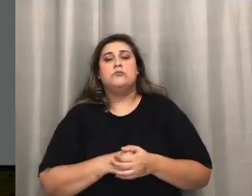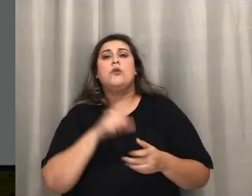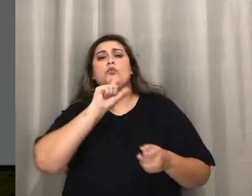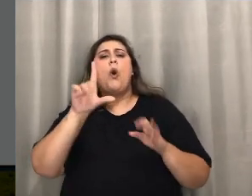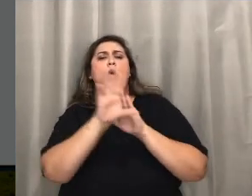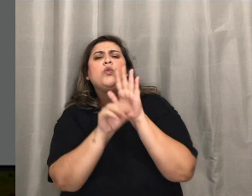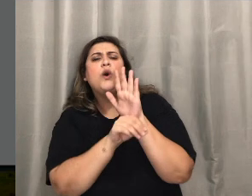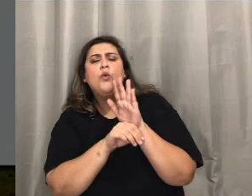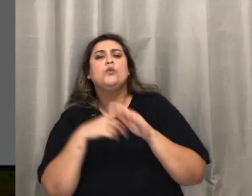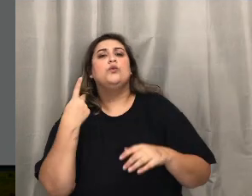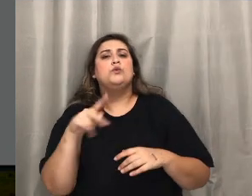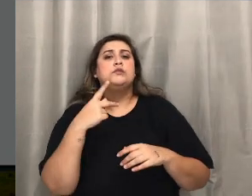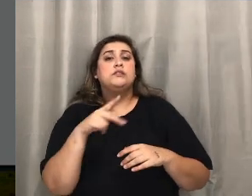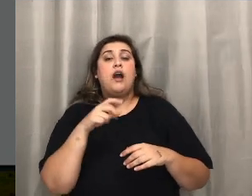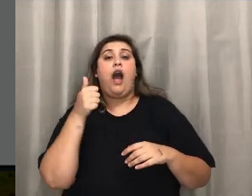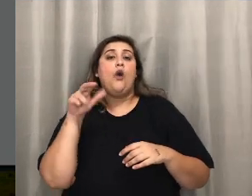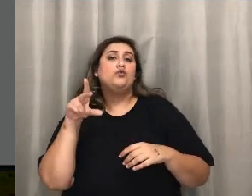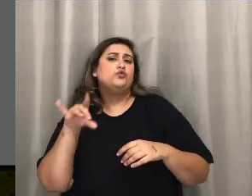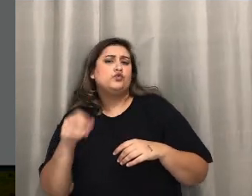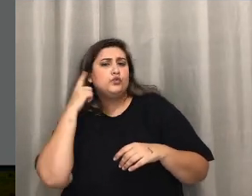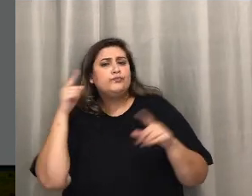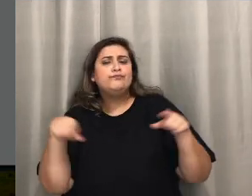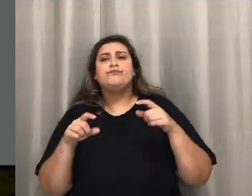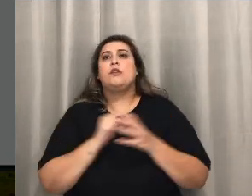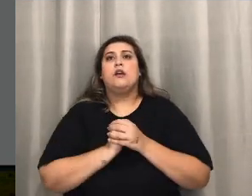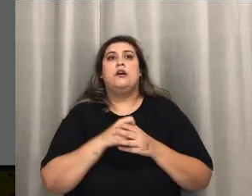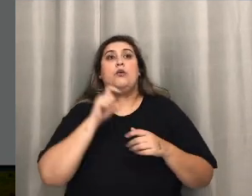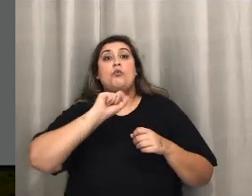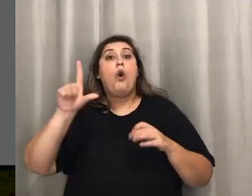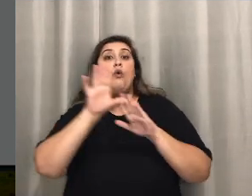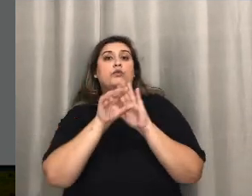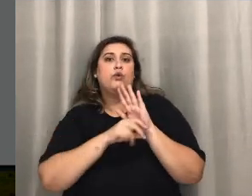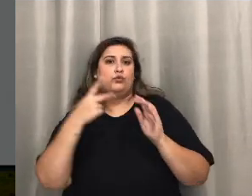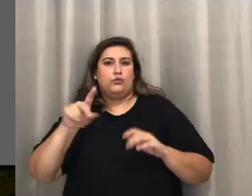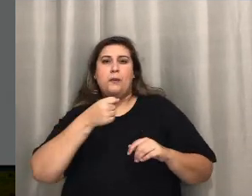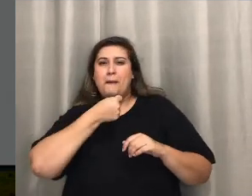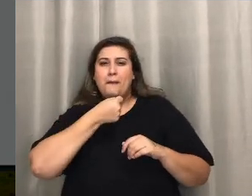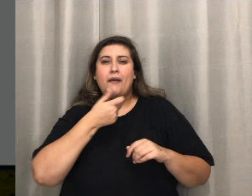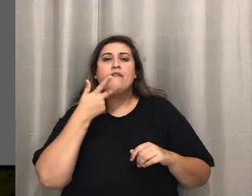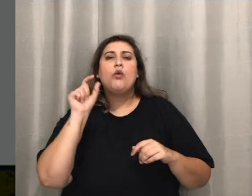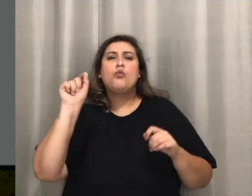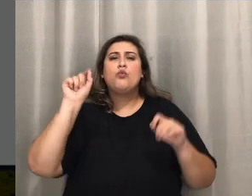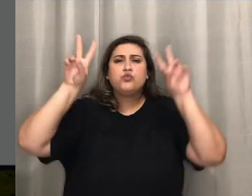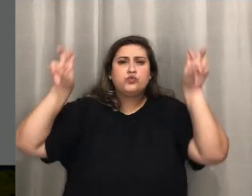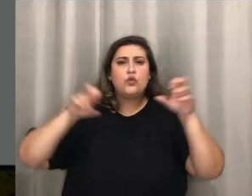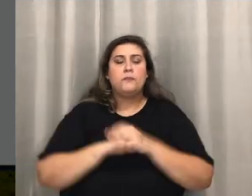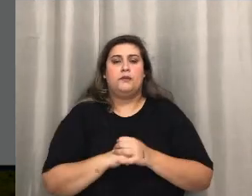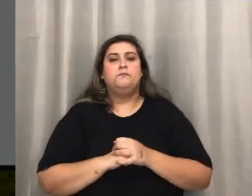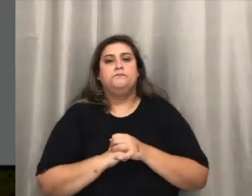podcast. Então, qual o conteúdo do seu áudio, qual o conteúdo do